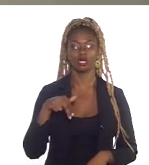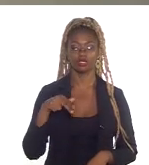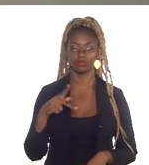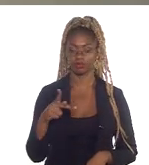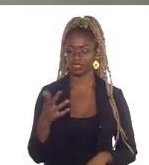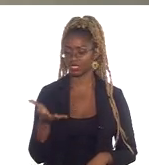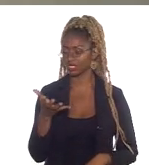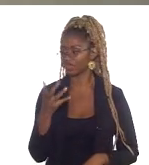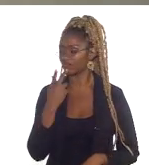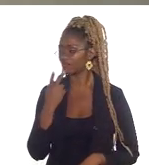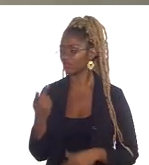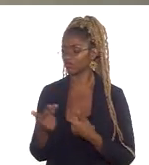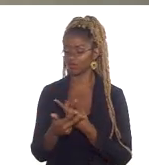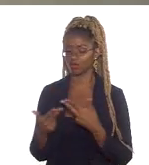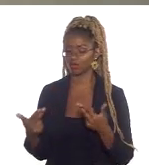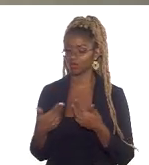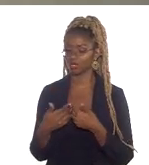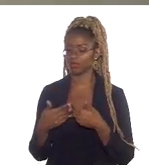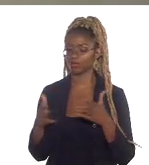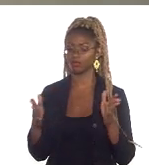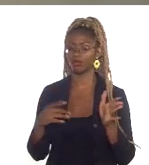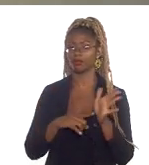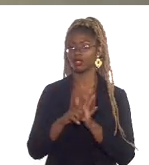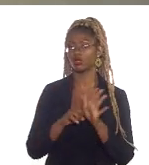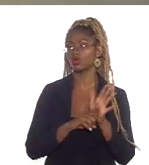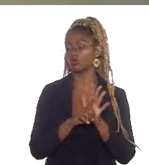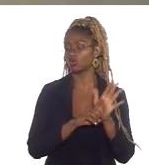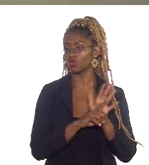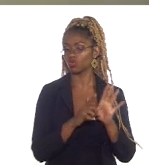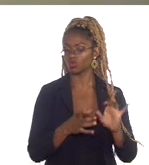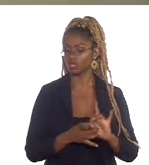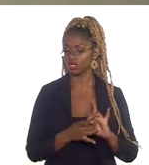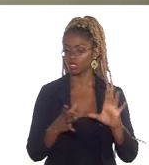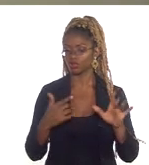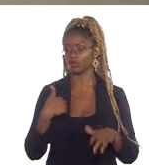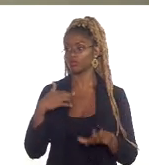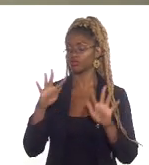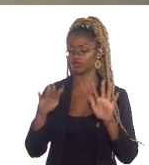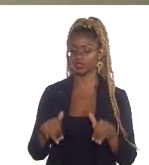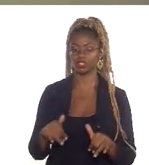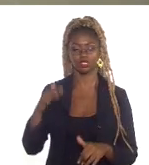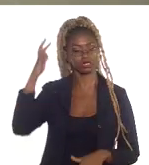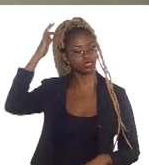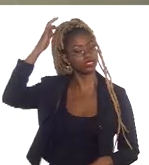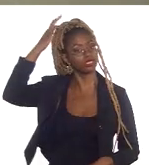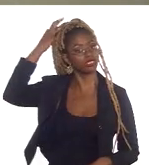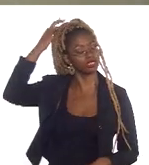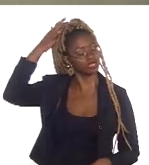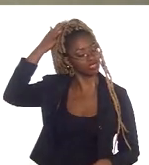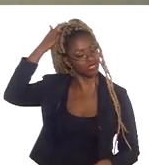fazer ainda alguma locução para me abrir aqui para as perguntas e depois encerrar.